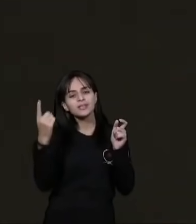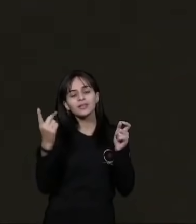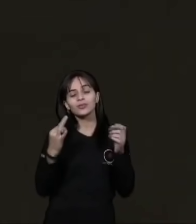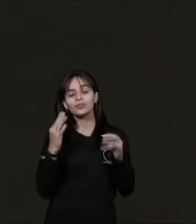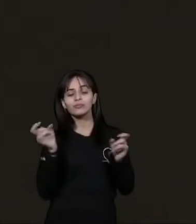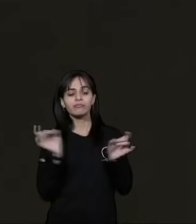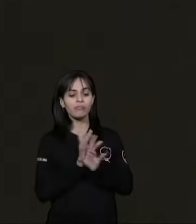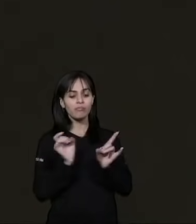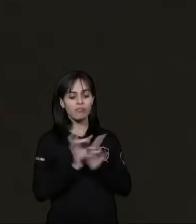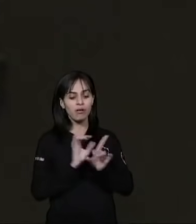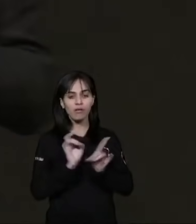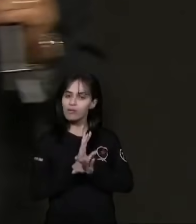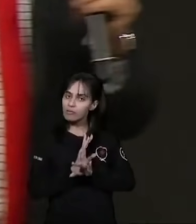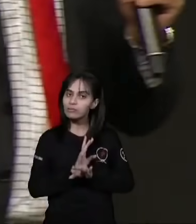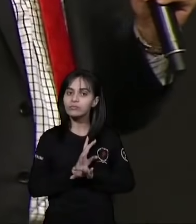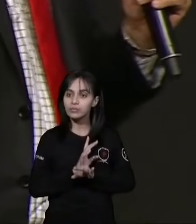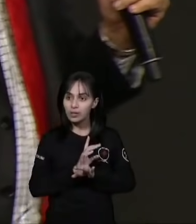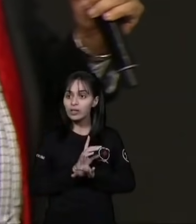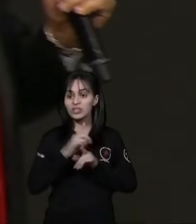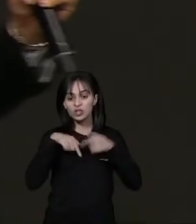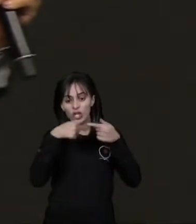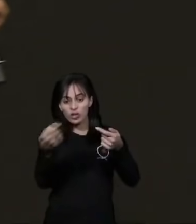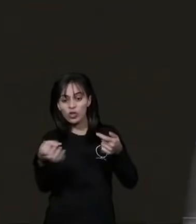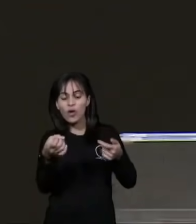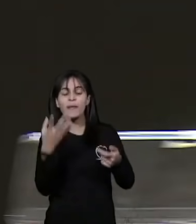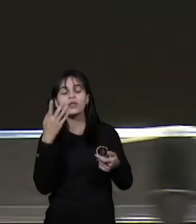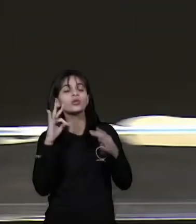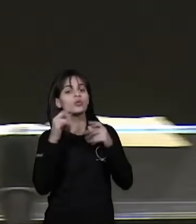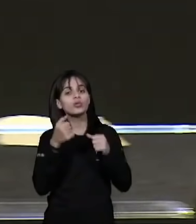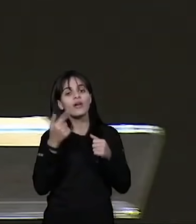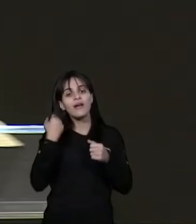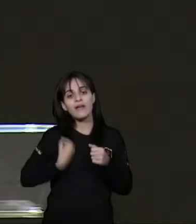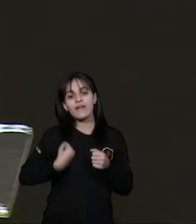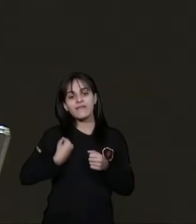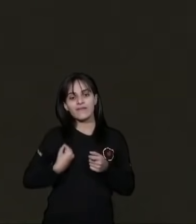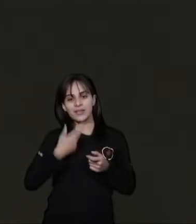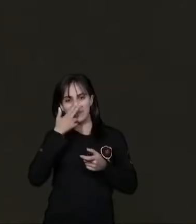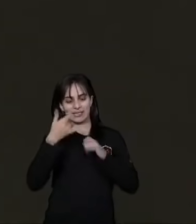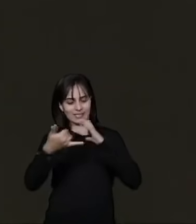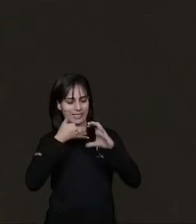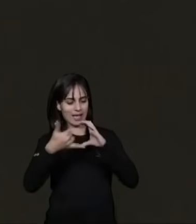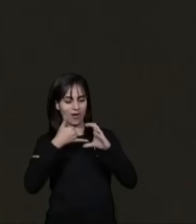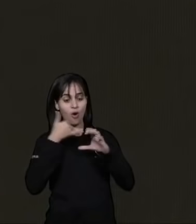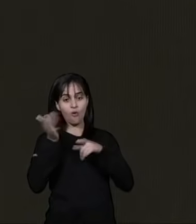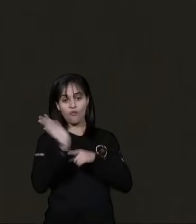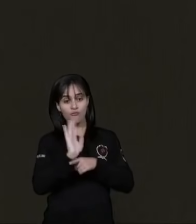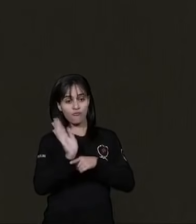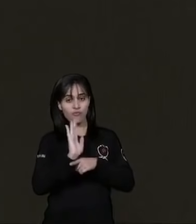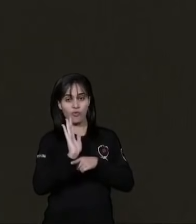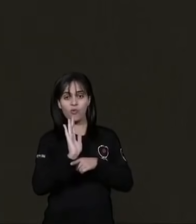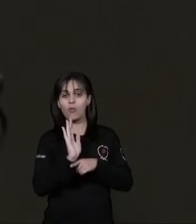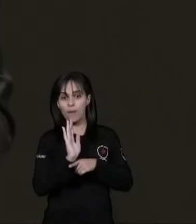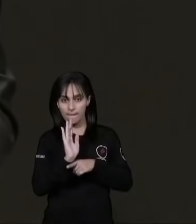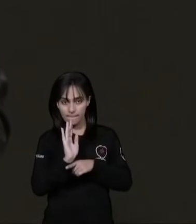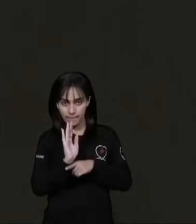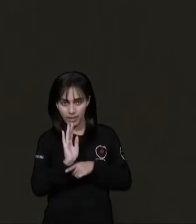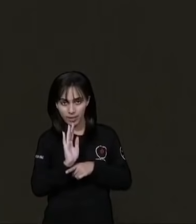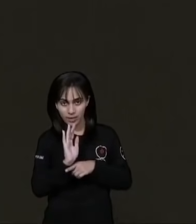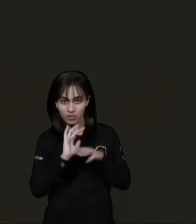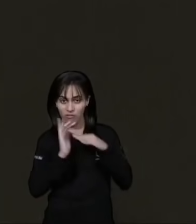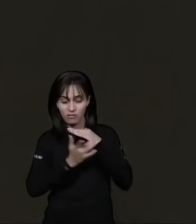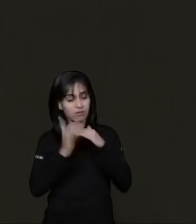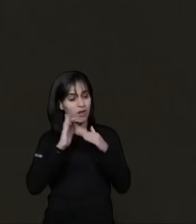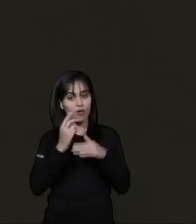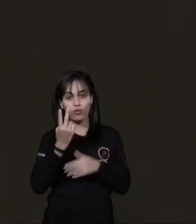pensando que tudo vem pronto essa geração nova tá pensando que a vida é igual a Zap Zap o filminho de rede social de dois